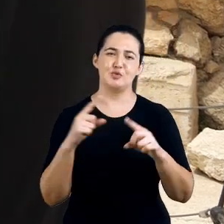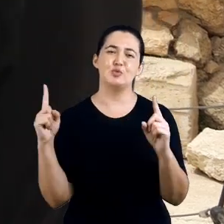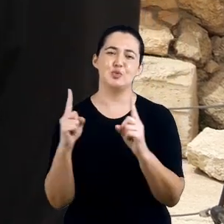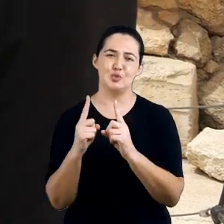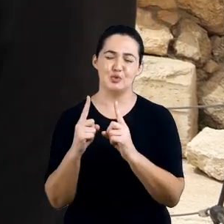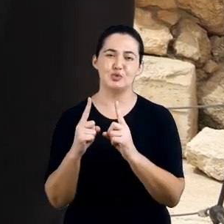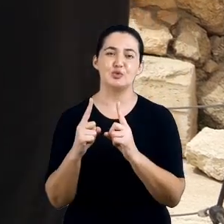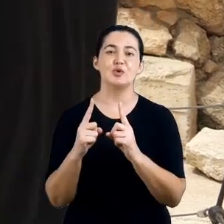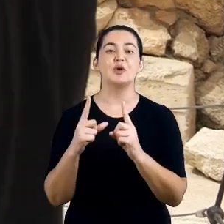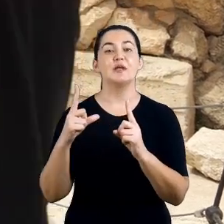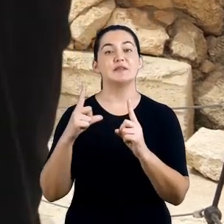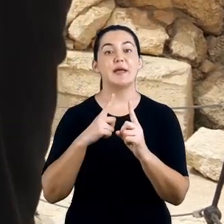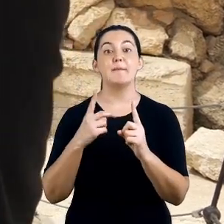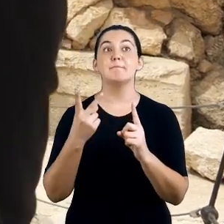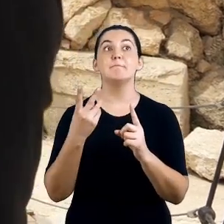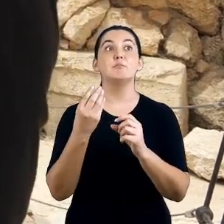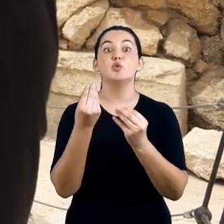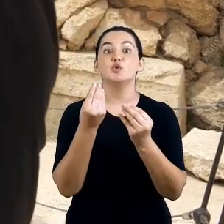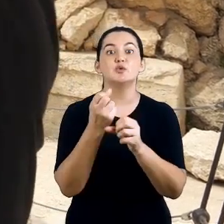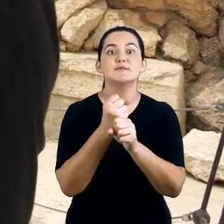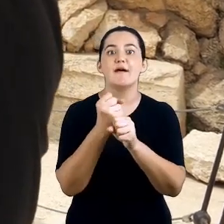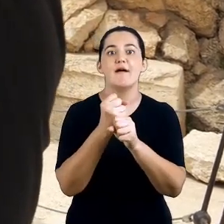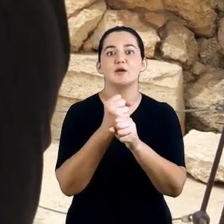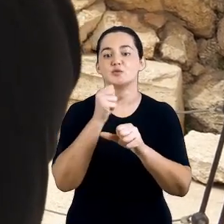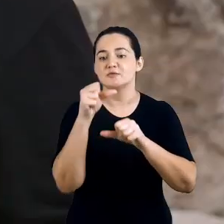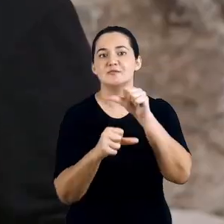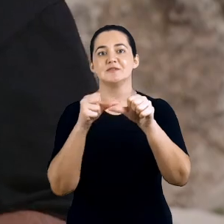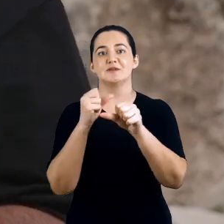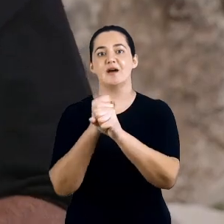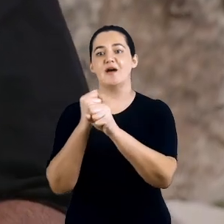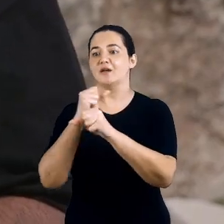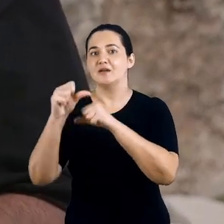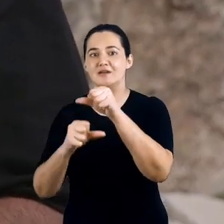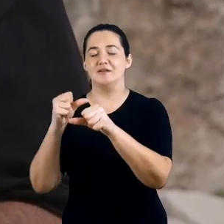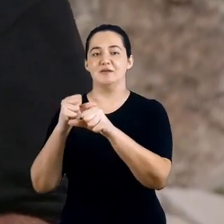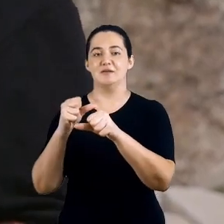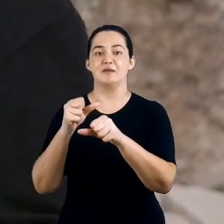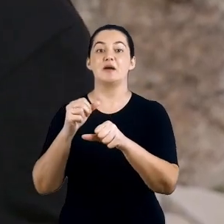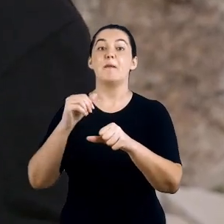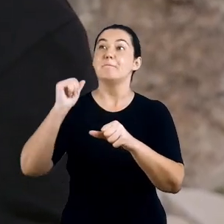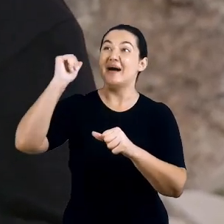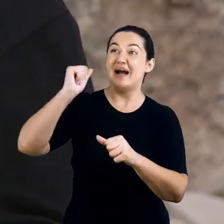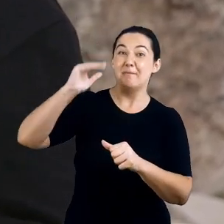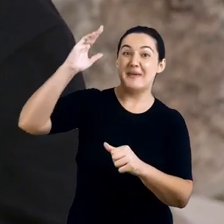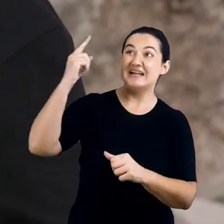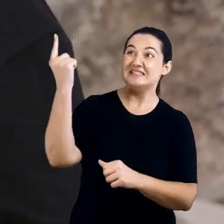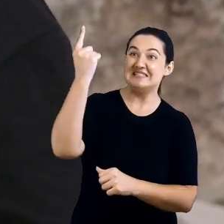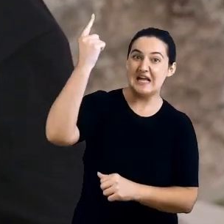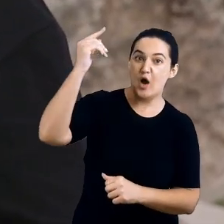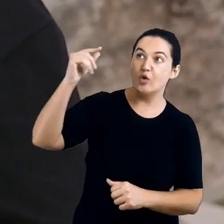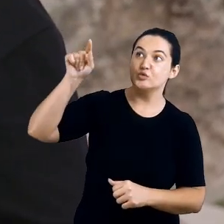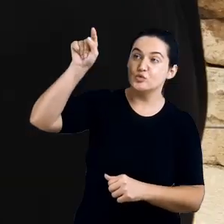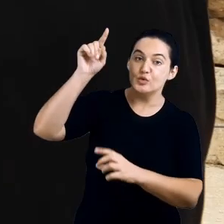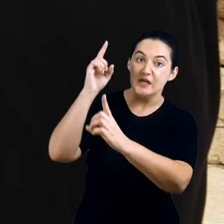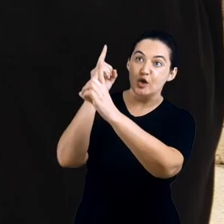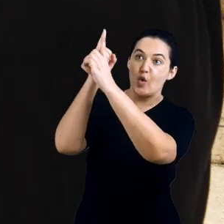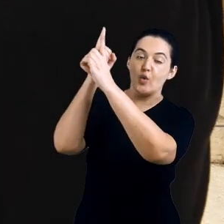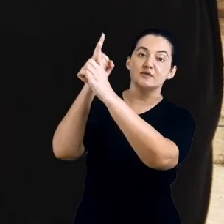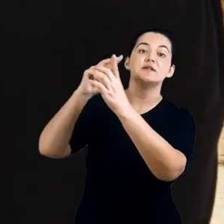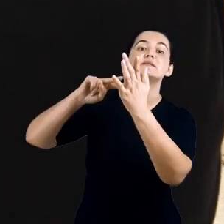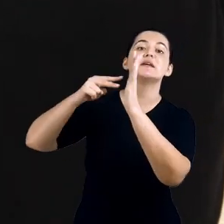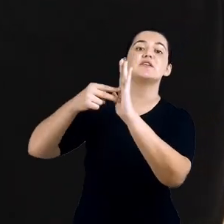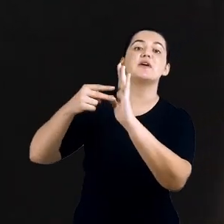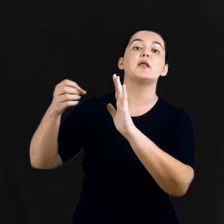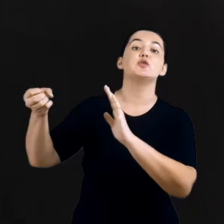distância, você move centenas de anos no tempo. E por regra, quanto mais alto é encontrado um determinado